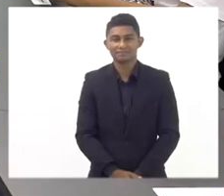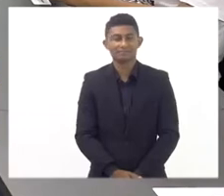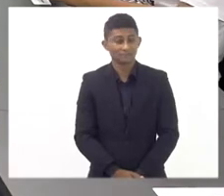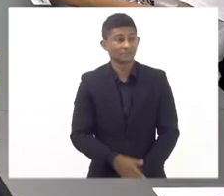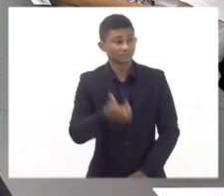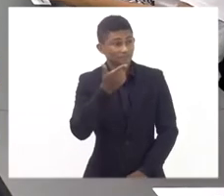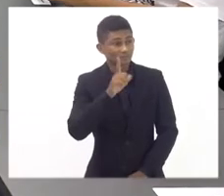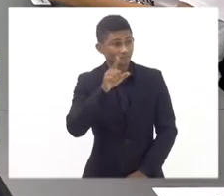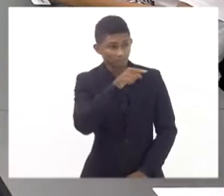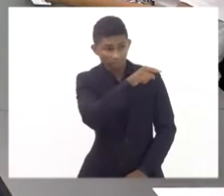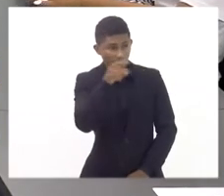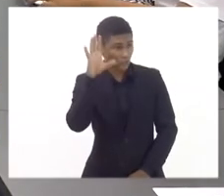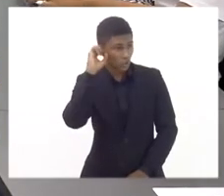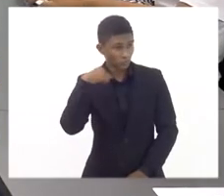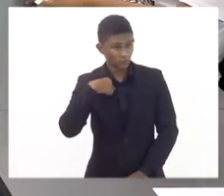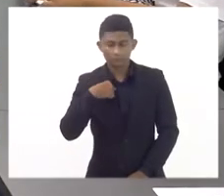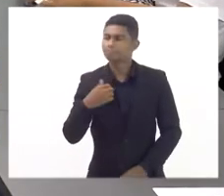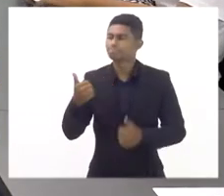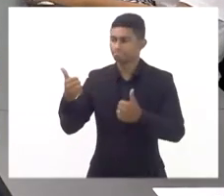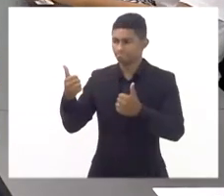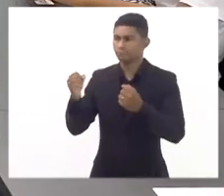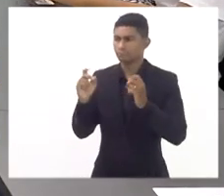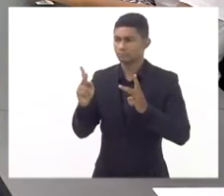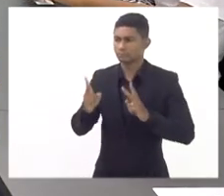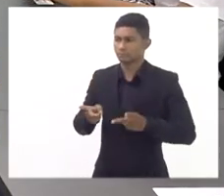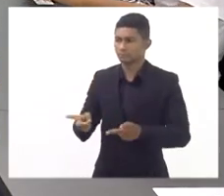Pronto, vocês me ouvem? Perfeitamente.